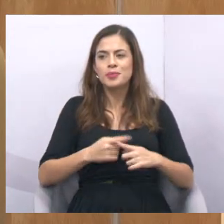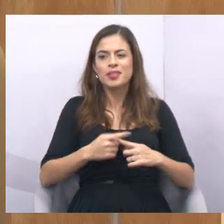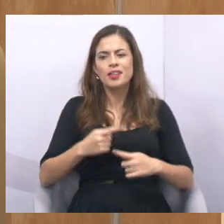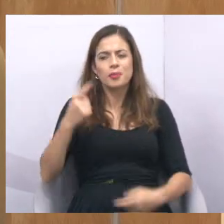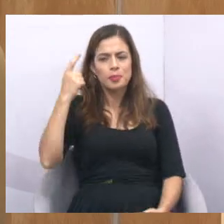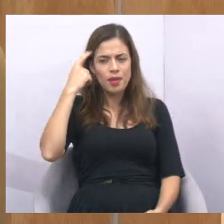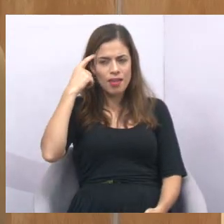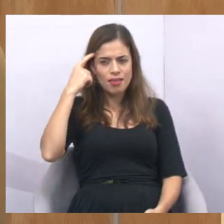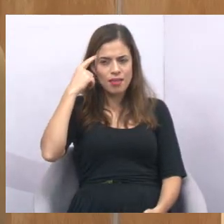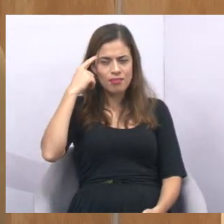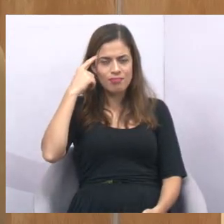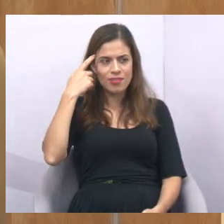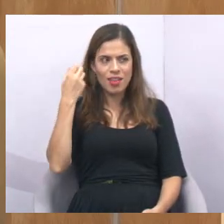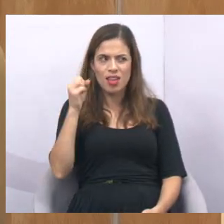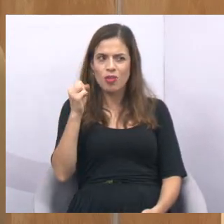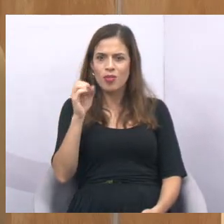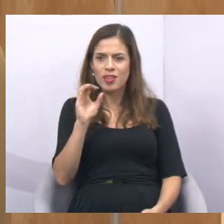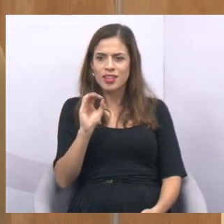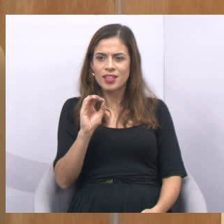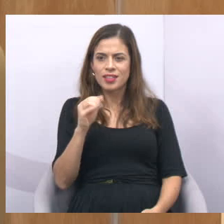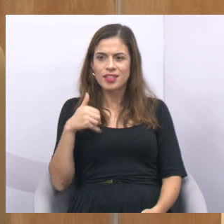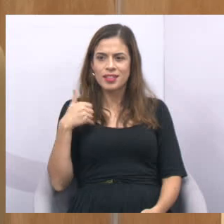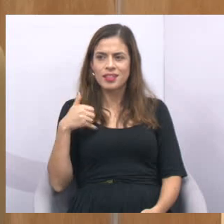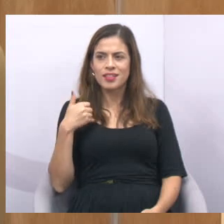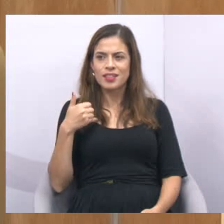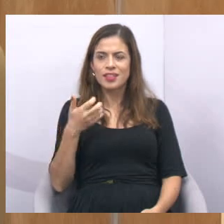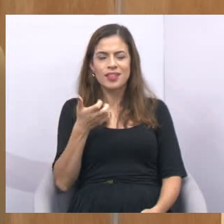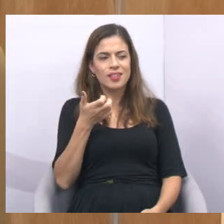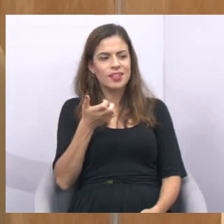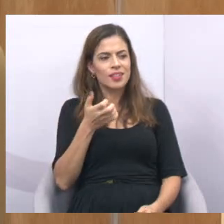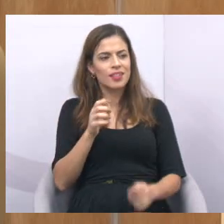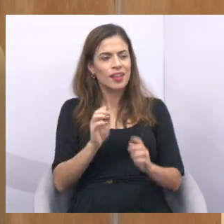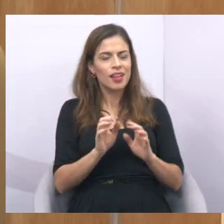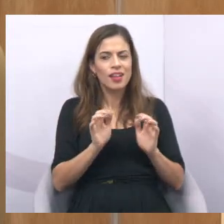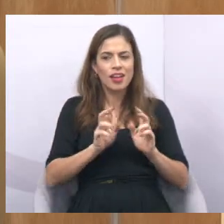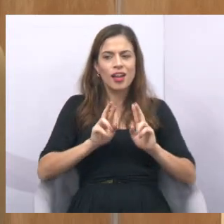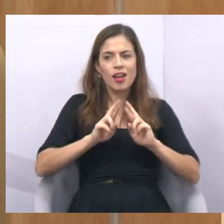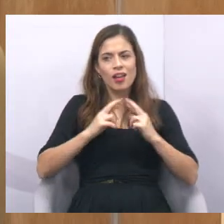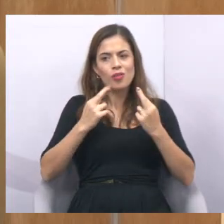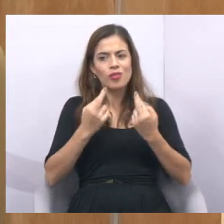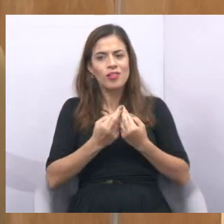assim, 80 anos, eu queria estar com fulano, turma assim, assim,